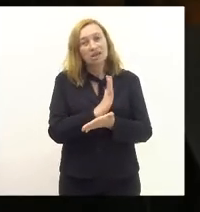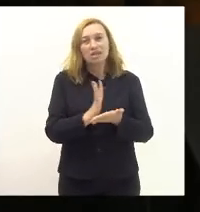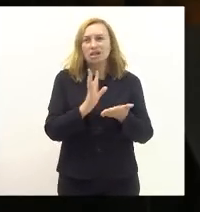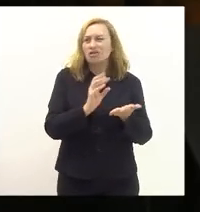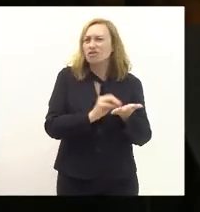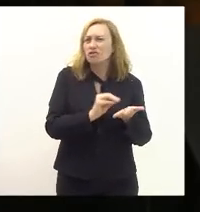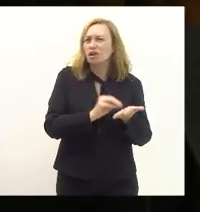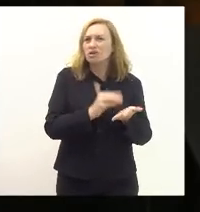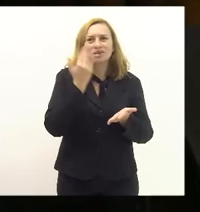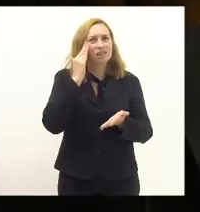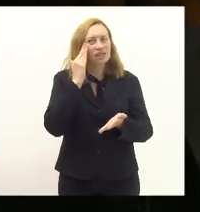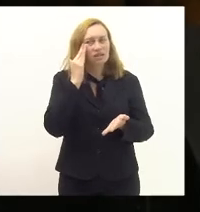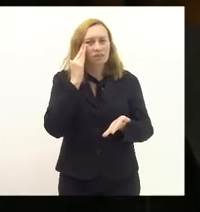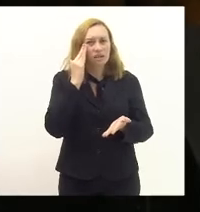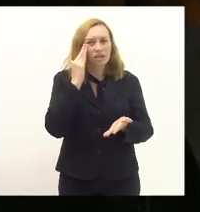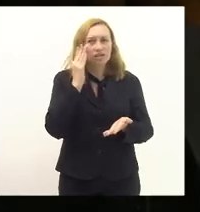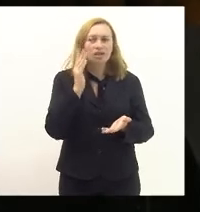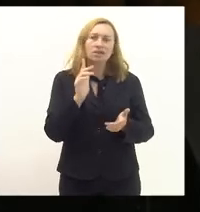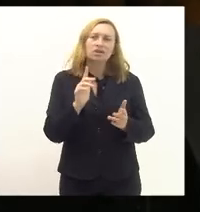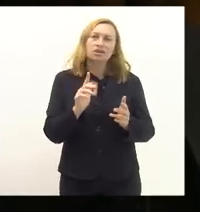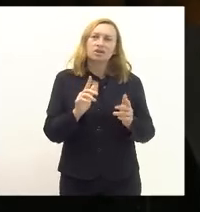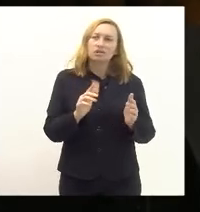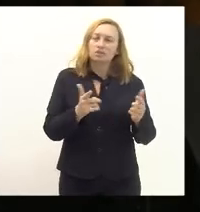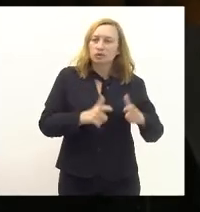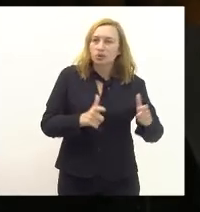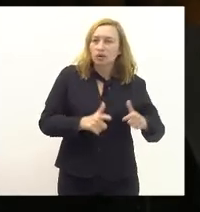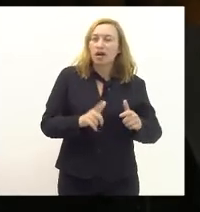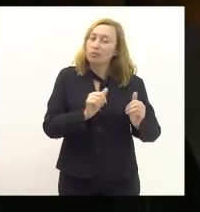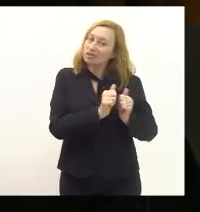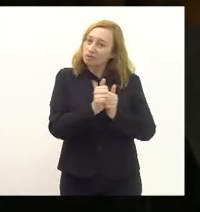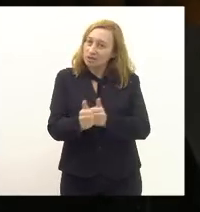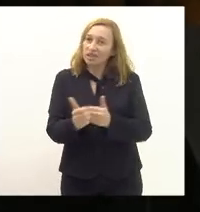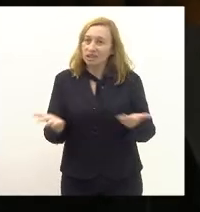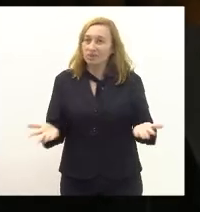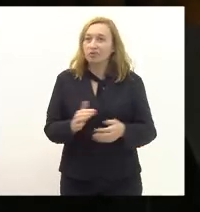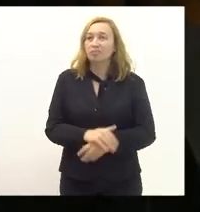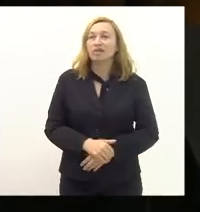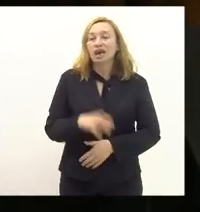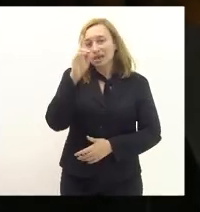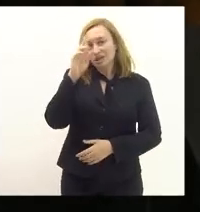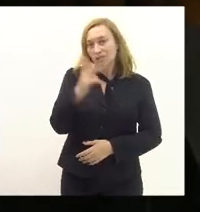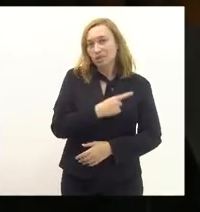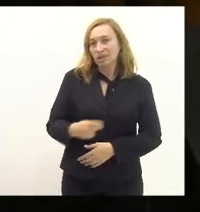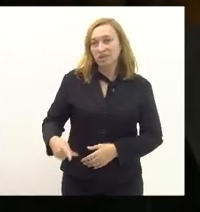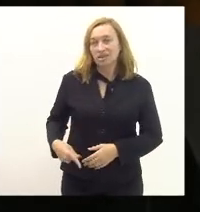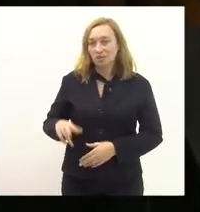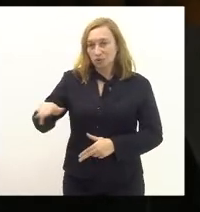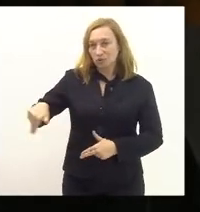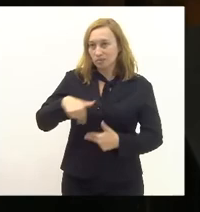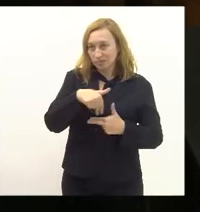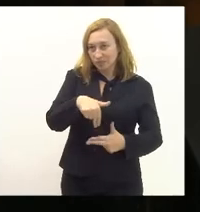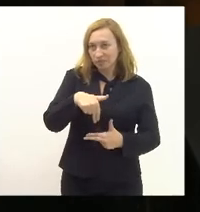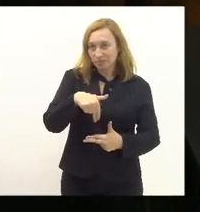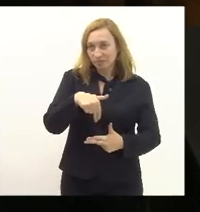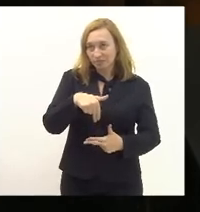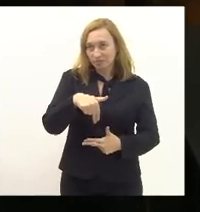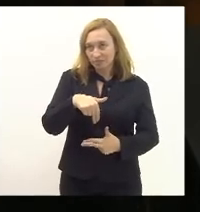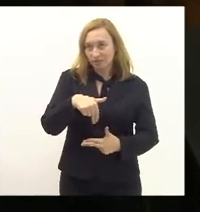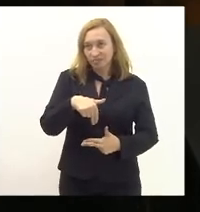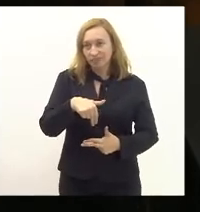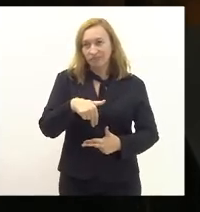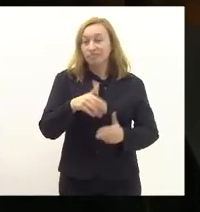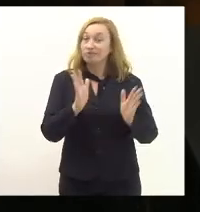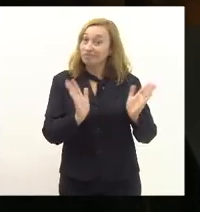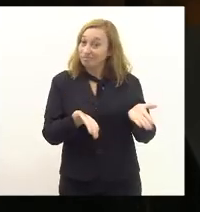entendimento da dimensão do cargo. Mas vamos seguir aqui. Presidente, Eu subo nesse